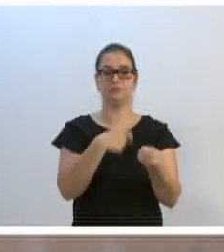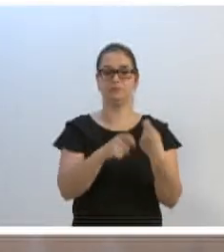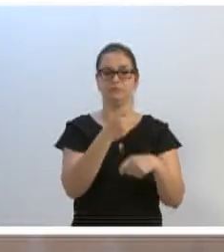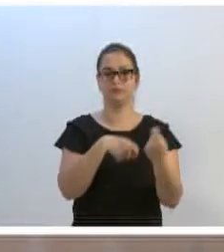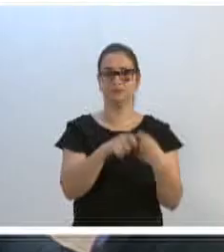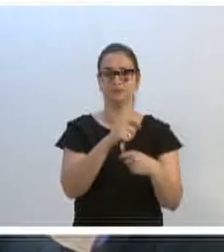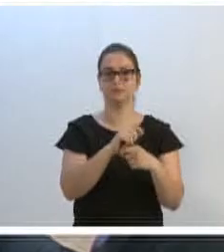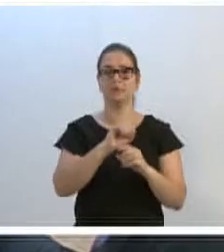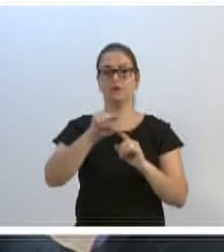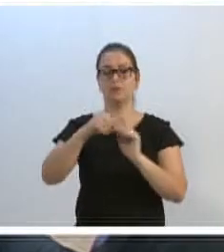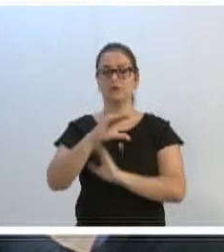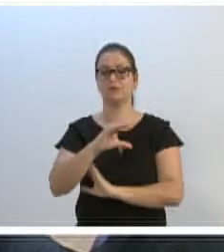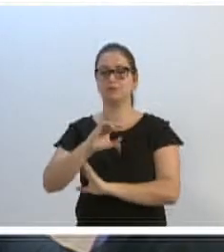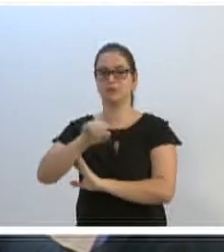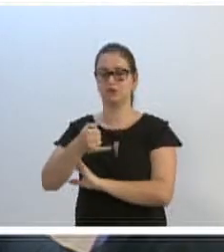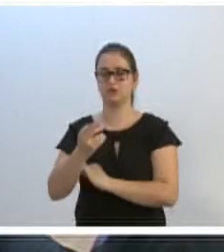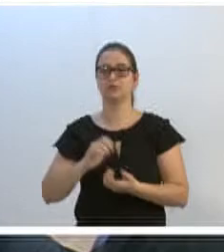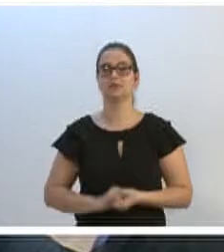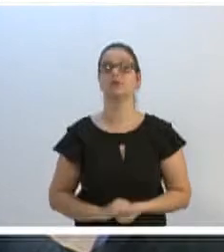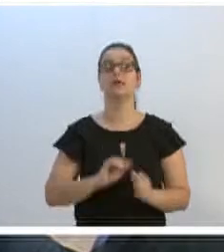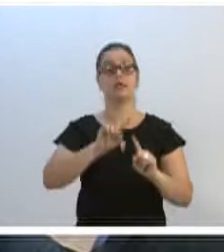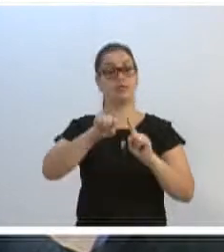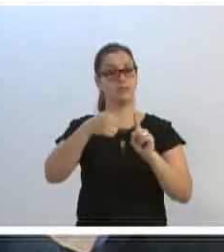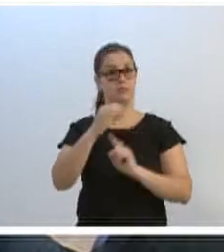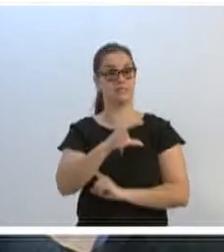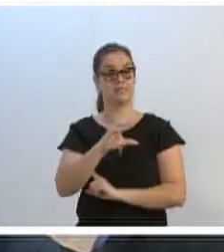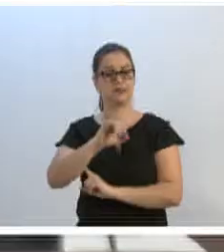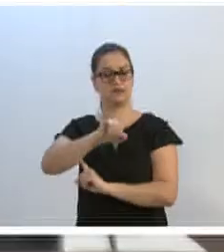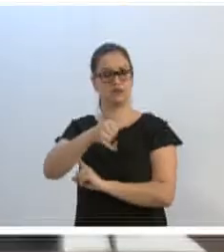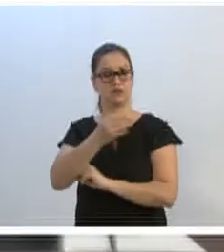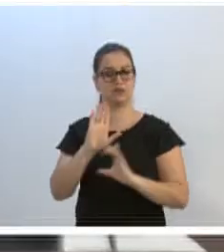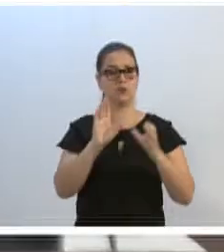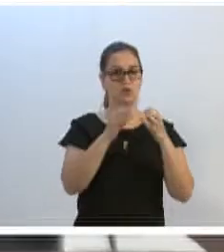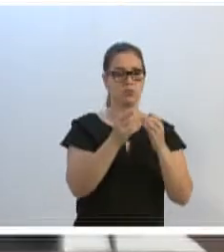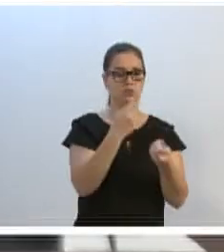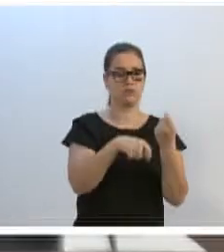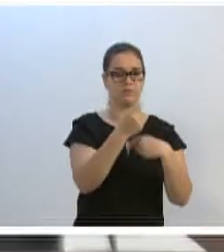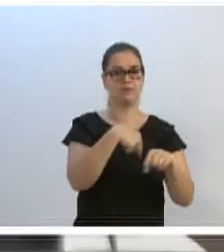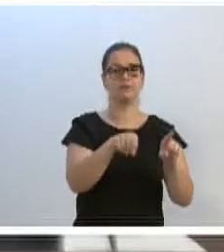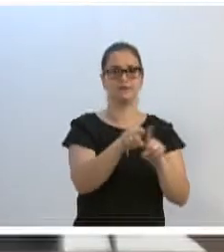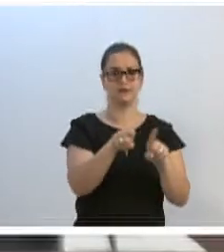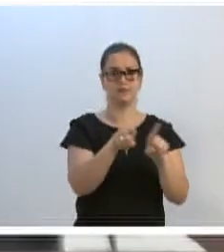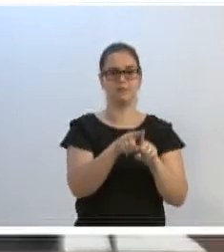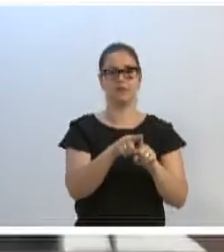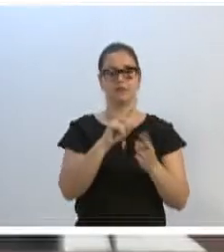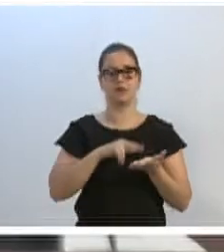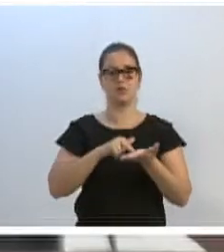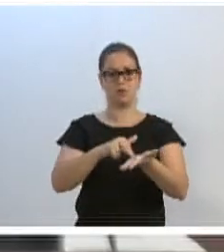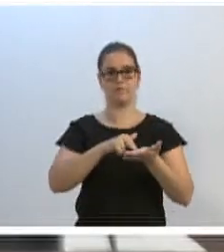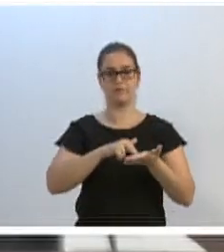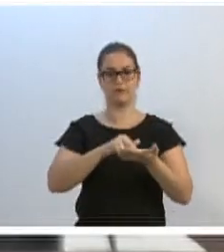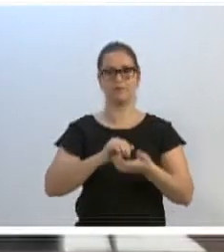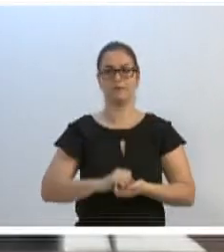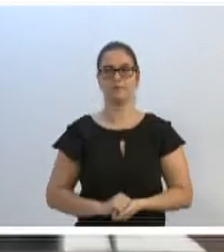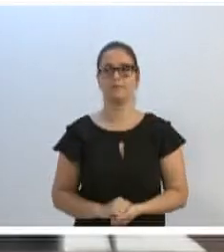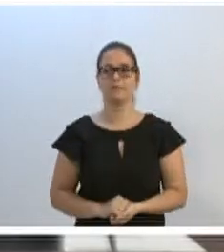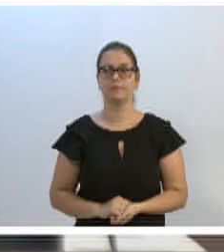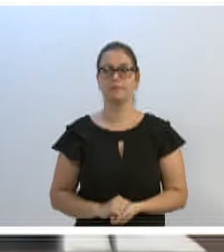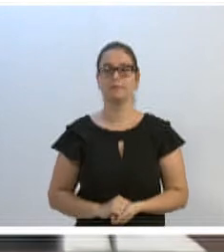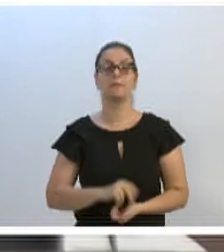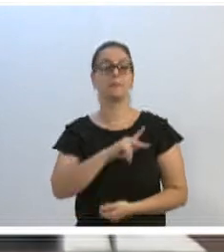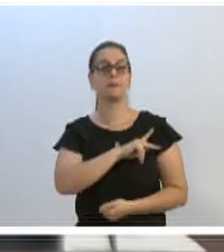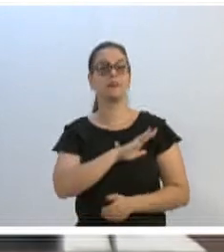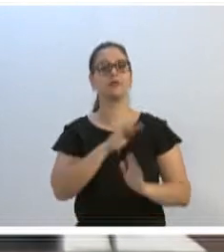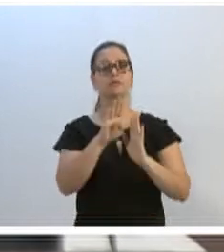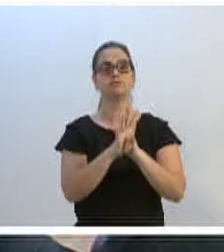CCJ. Após a CCJ, a Comissão de Finanças também está convocada. Presidente, pela ordem.